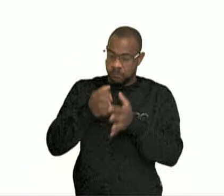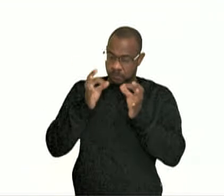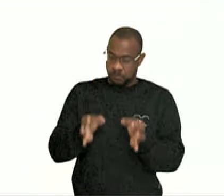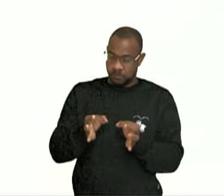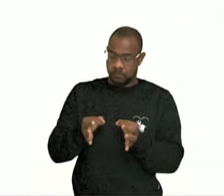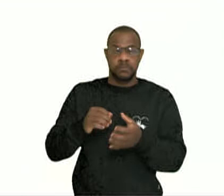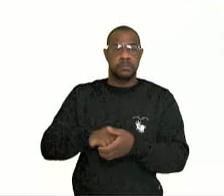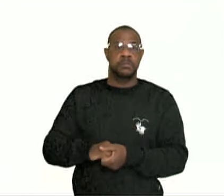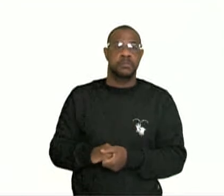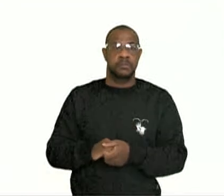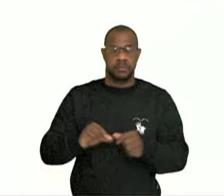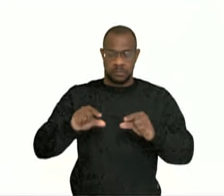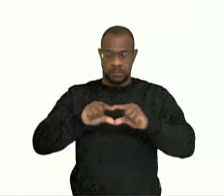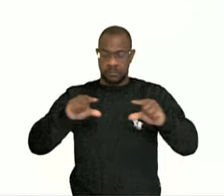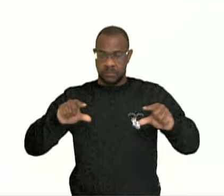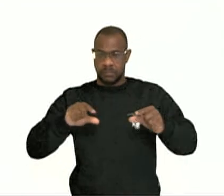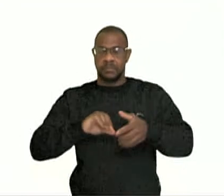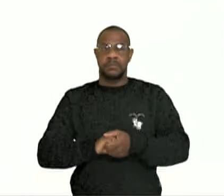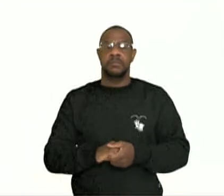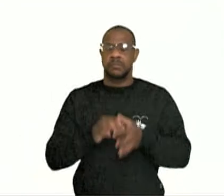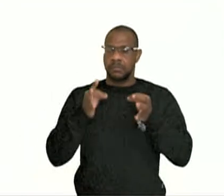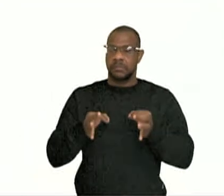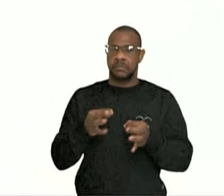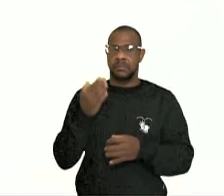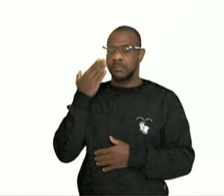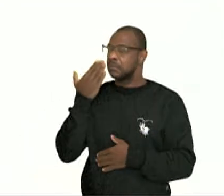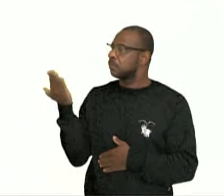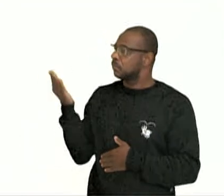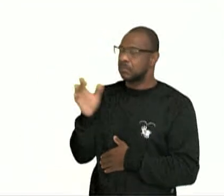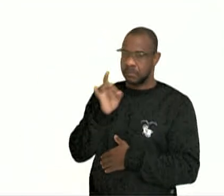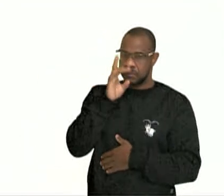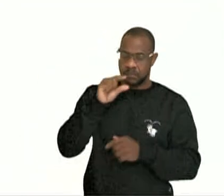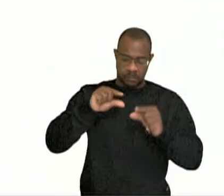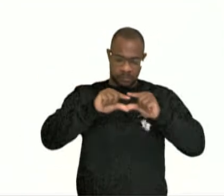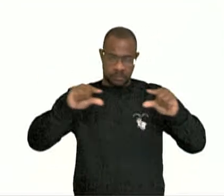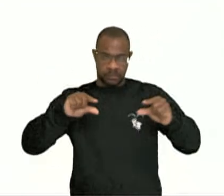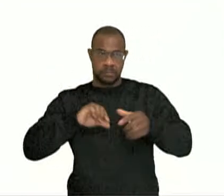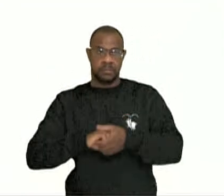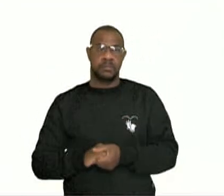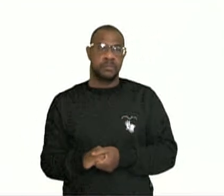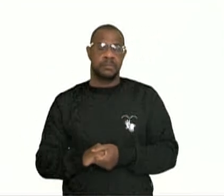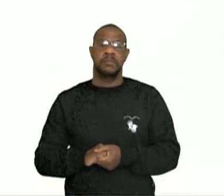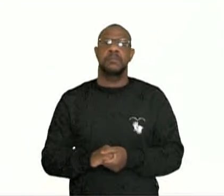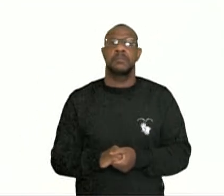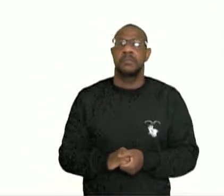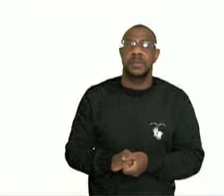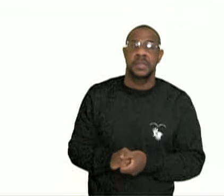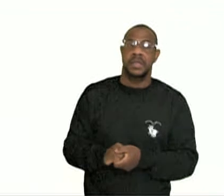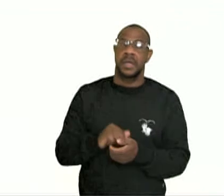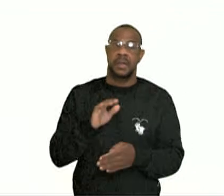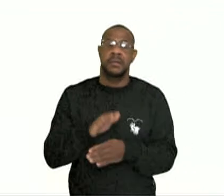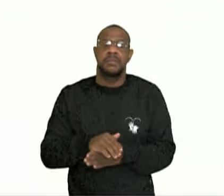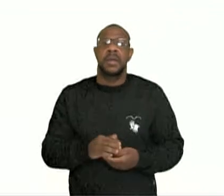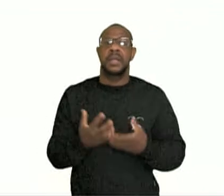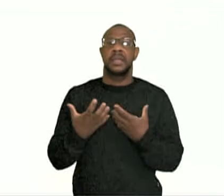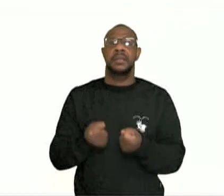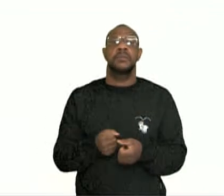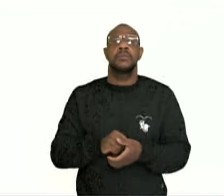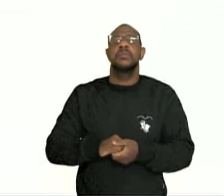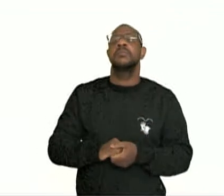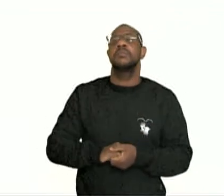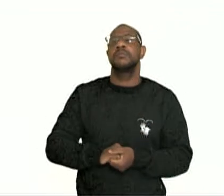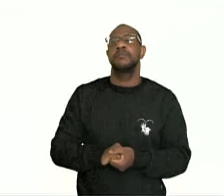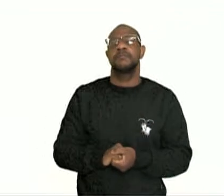frase fica, né? Niveladores e escavadores defendiam o fim da Câmara dos Lordes. A diferença entre ambos era que